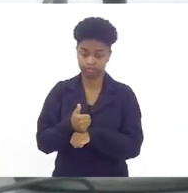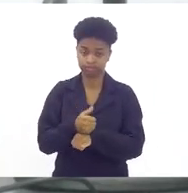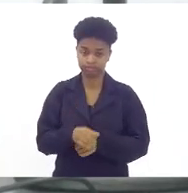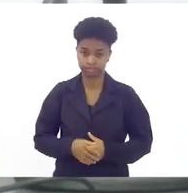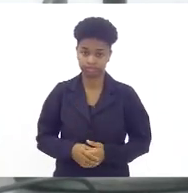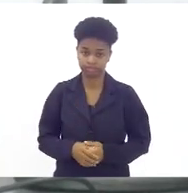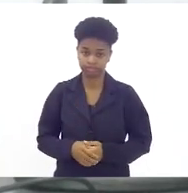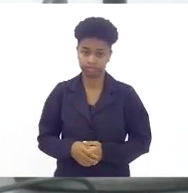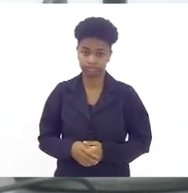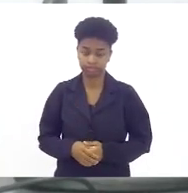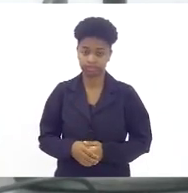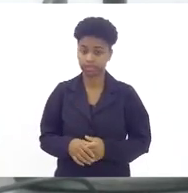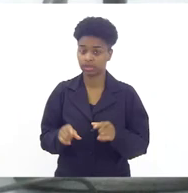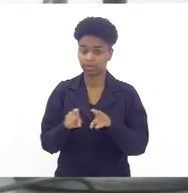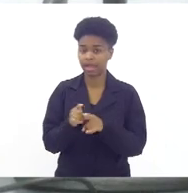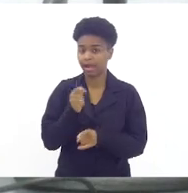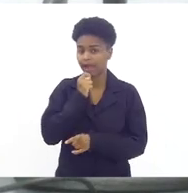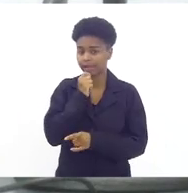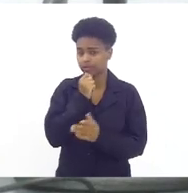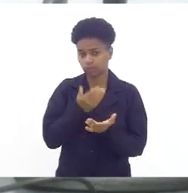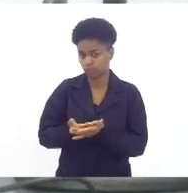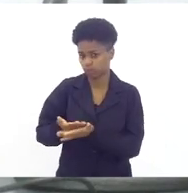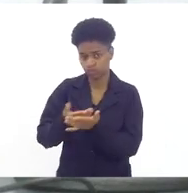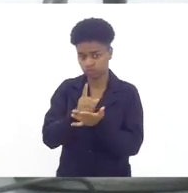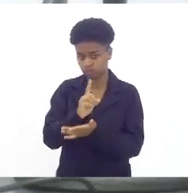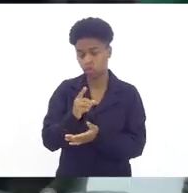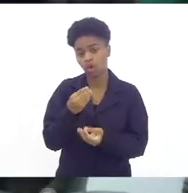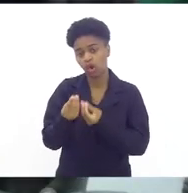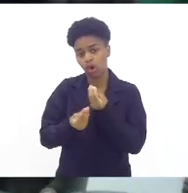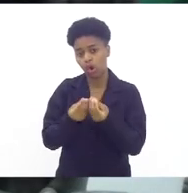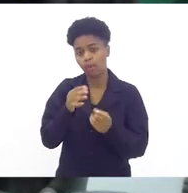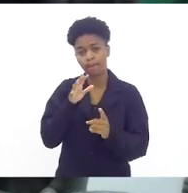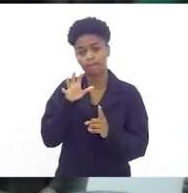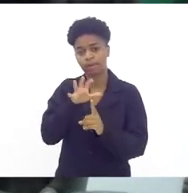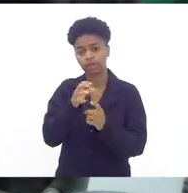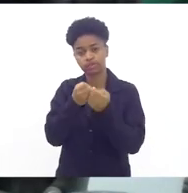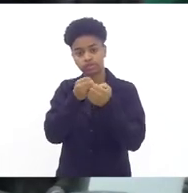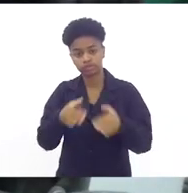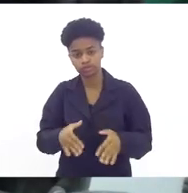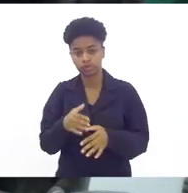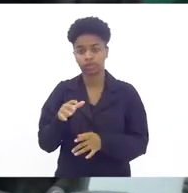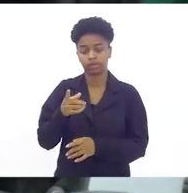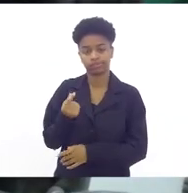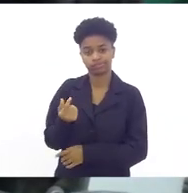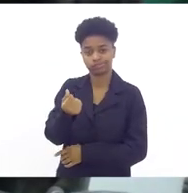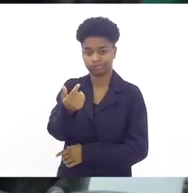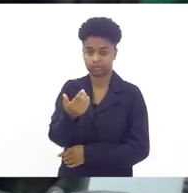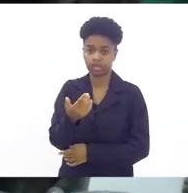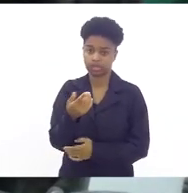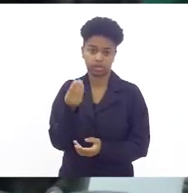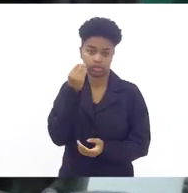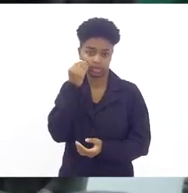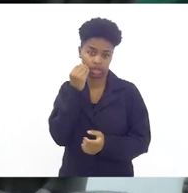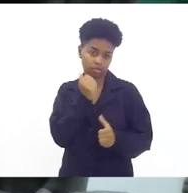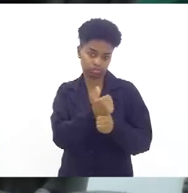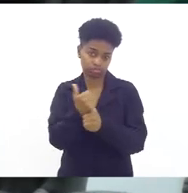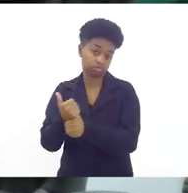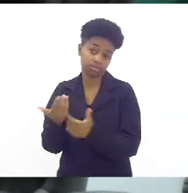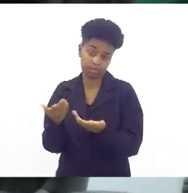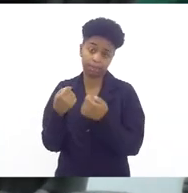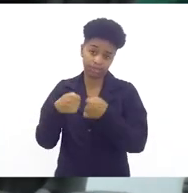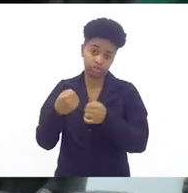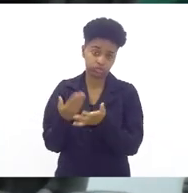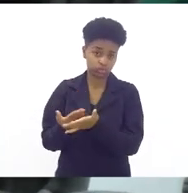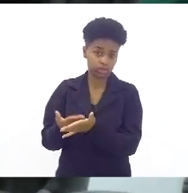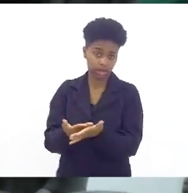eles ainda não fizeram né um estudo de impacto econômico financeiro para reposição dessas vacâncias é algo que talvez a fundação precisasse